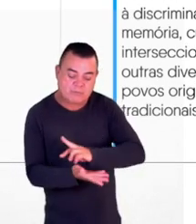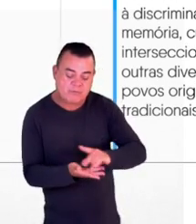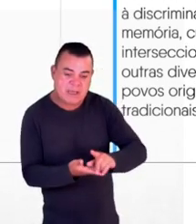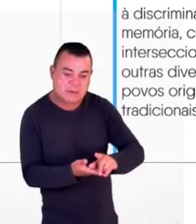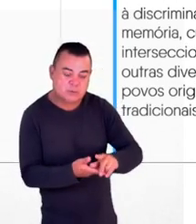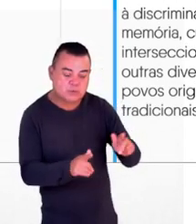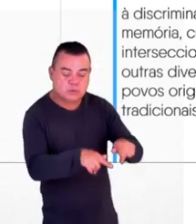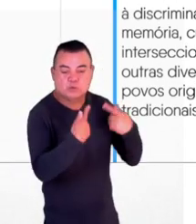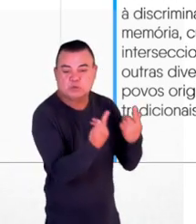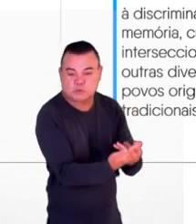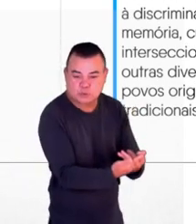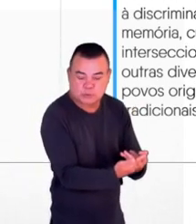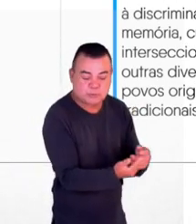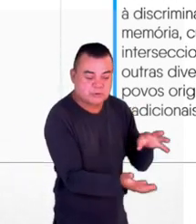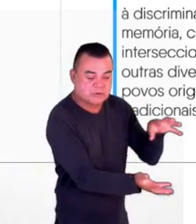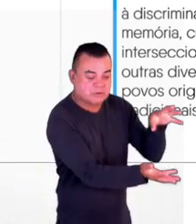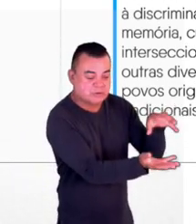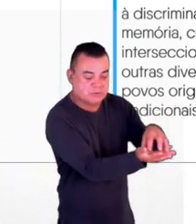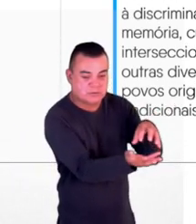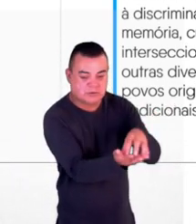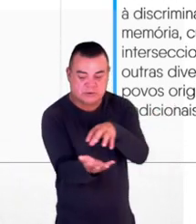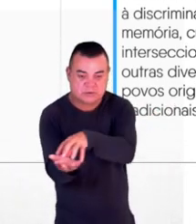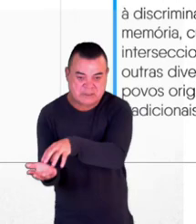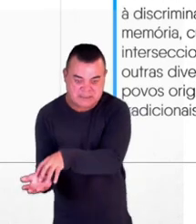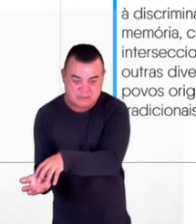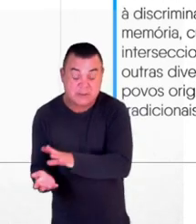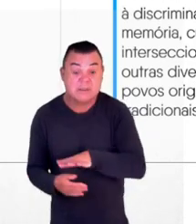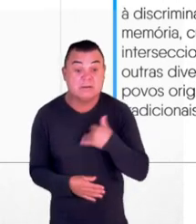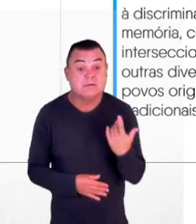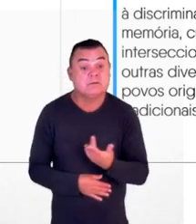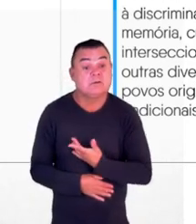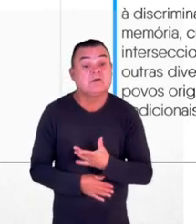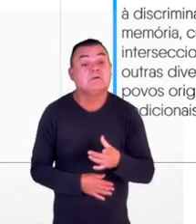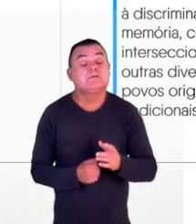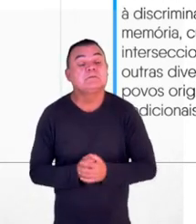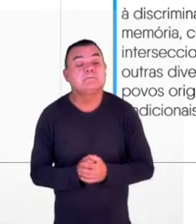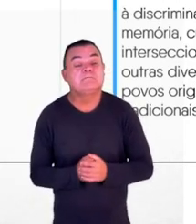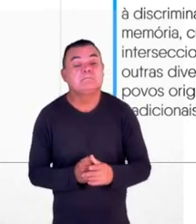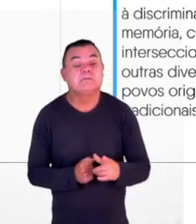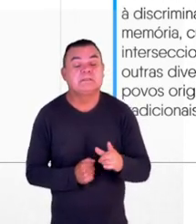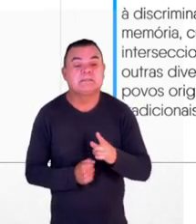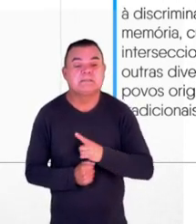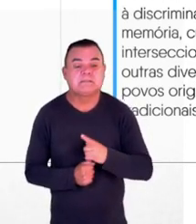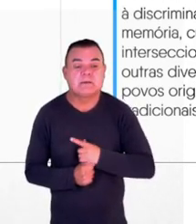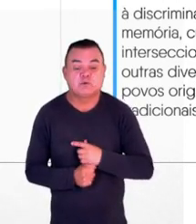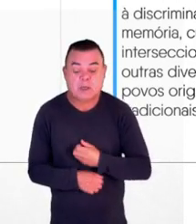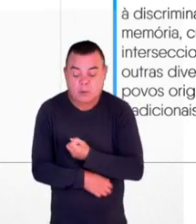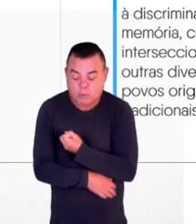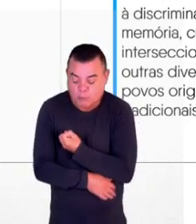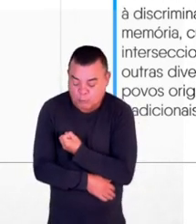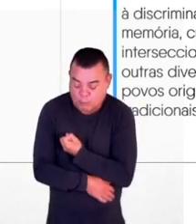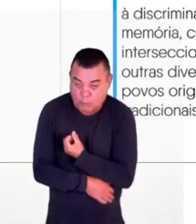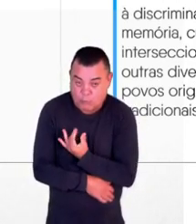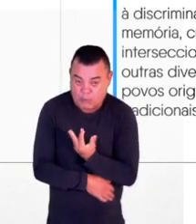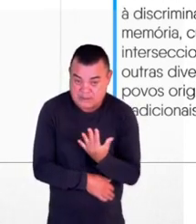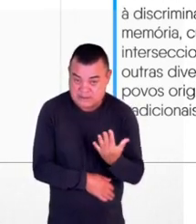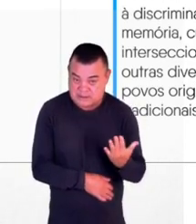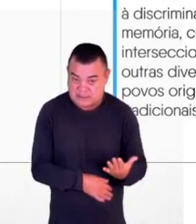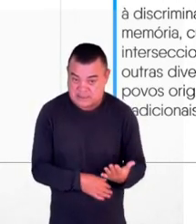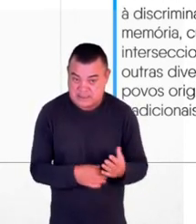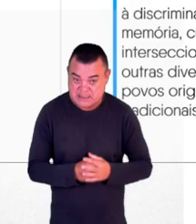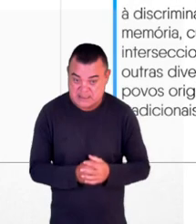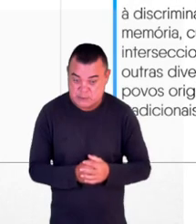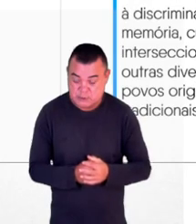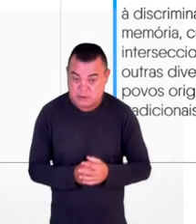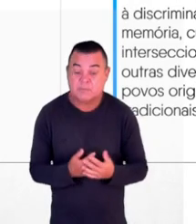eh nós temos eh uma uma uma quantidade ã uma